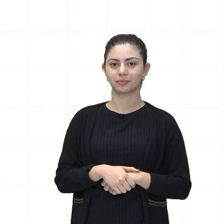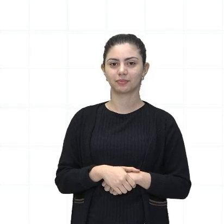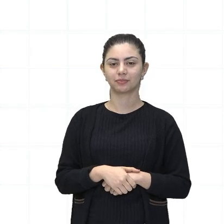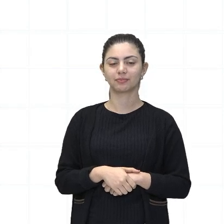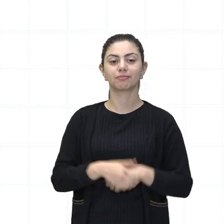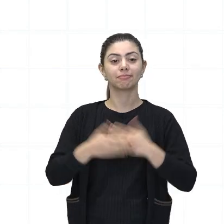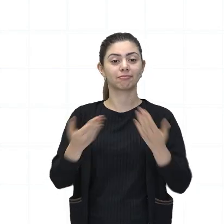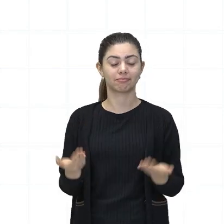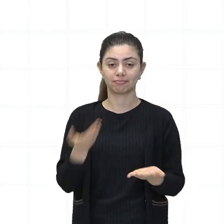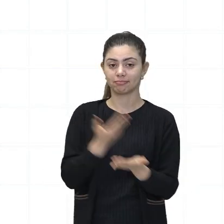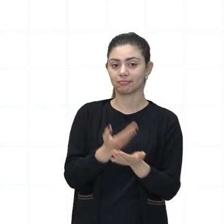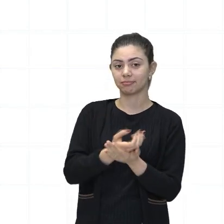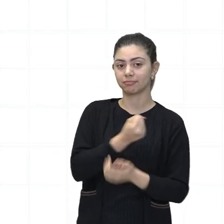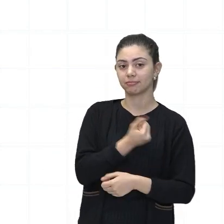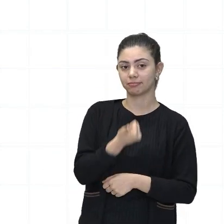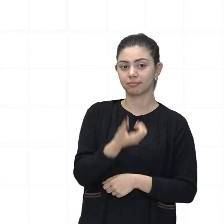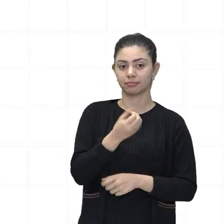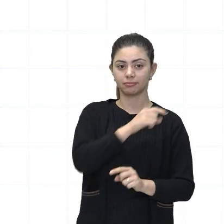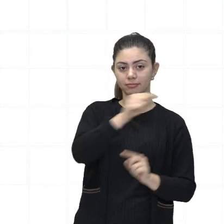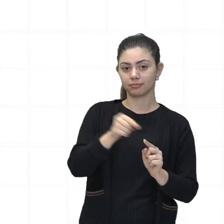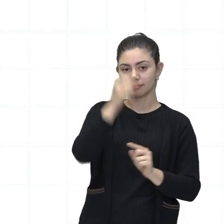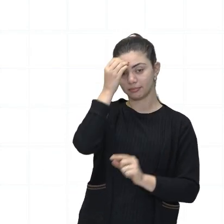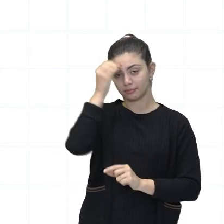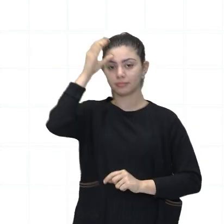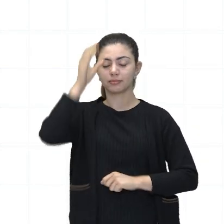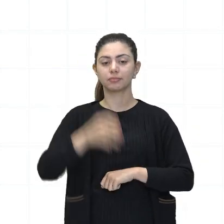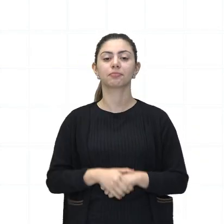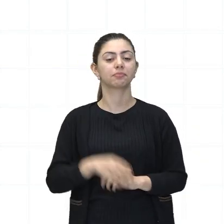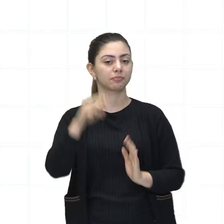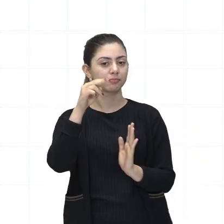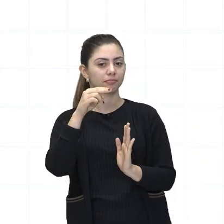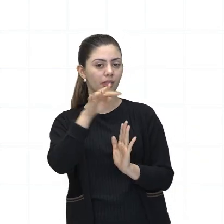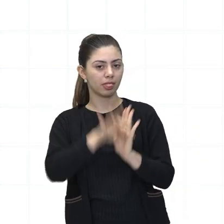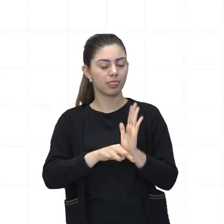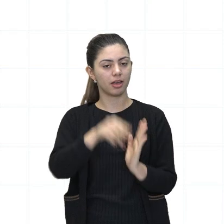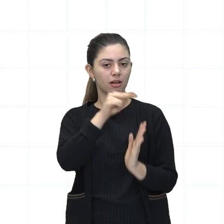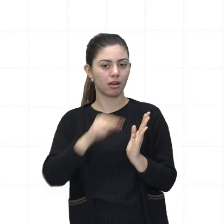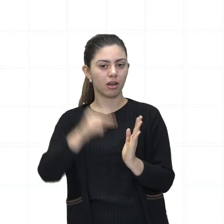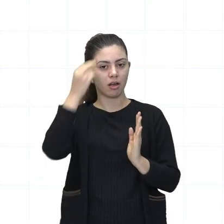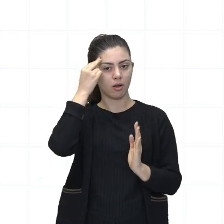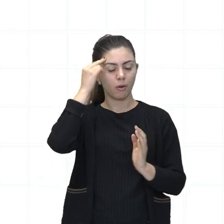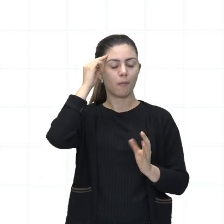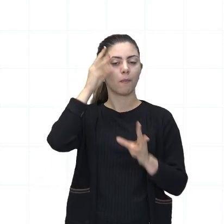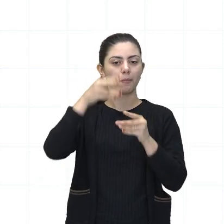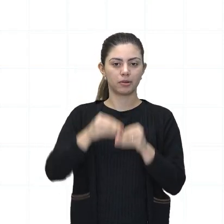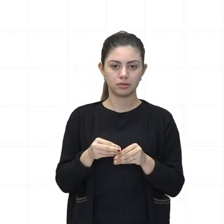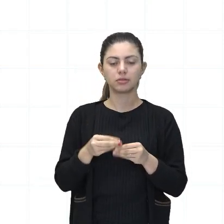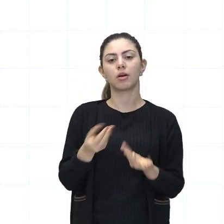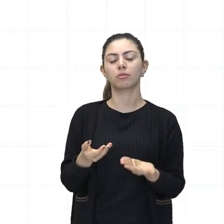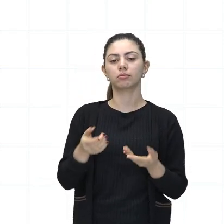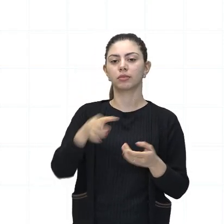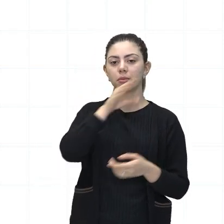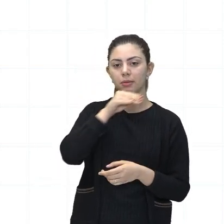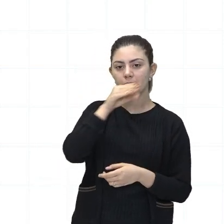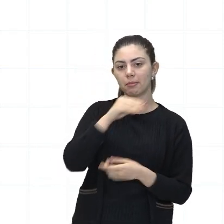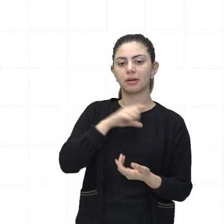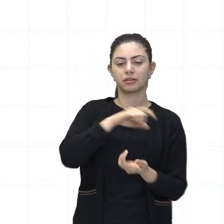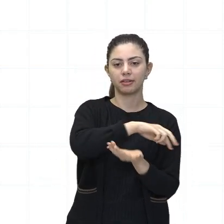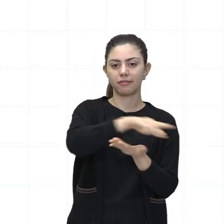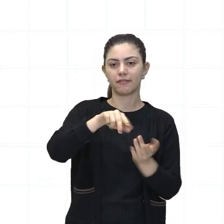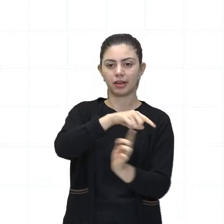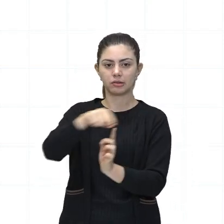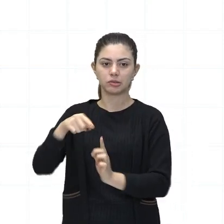Então, esta é a aula 16. O objeto de conhecimento é compreensão de textos orais, multimodais de cunho